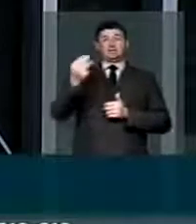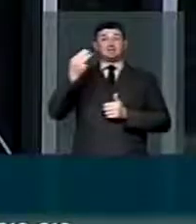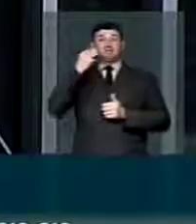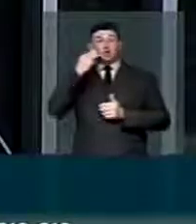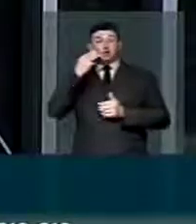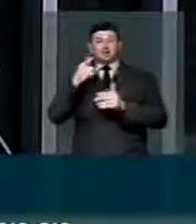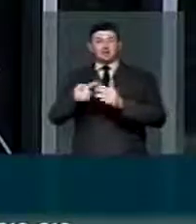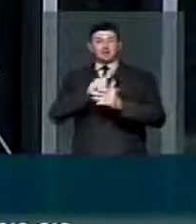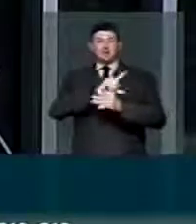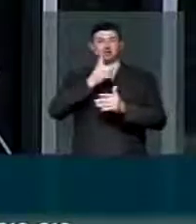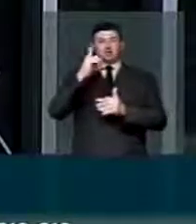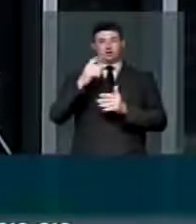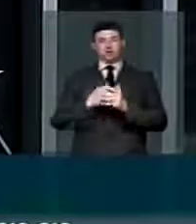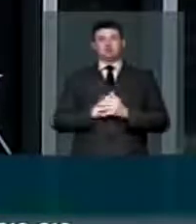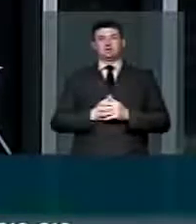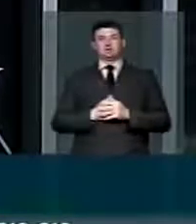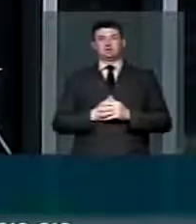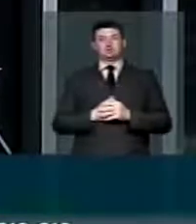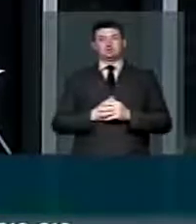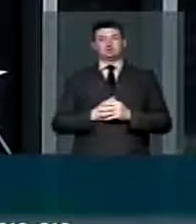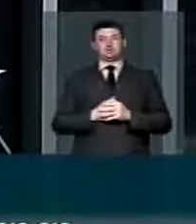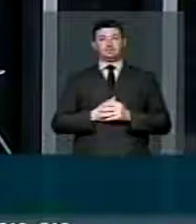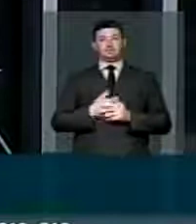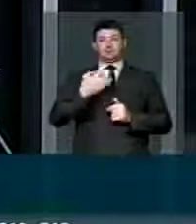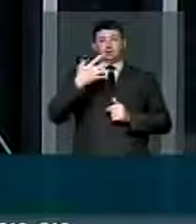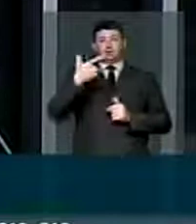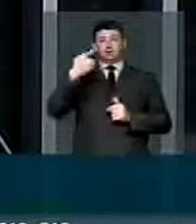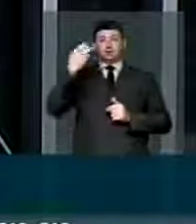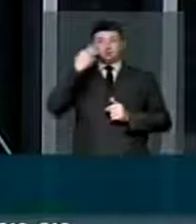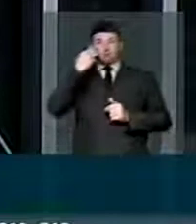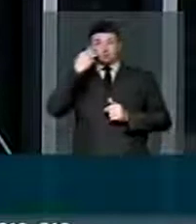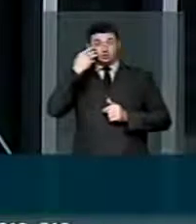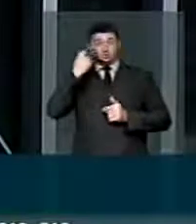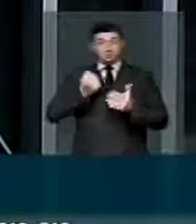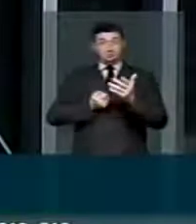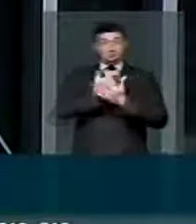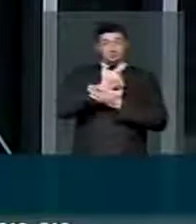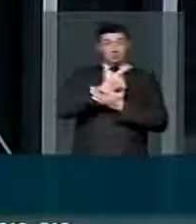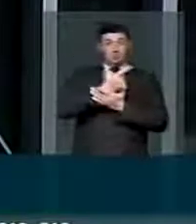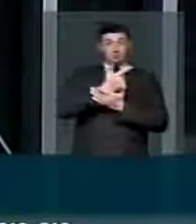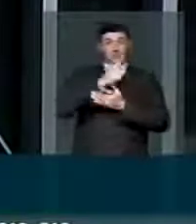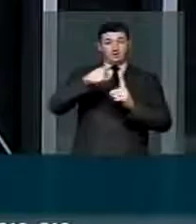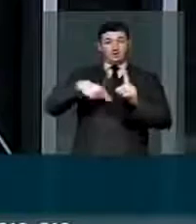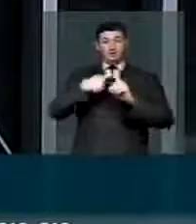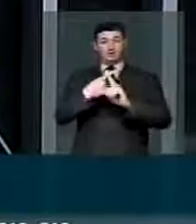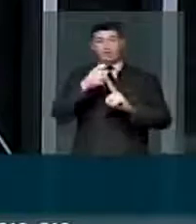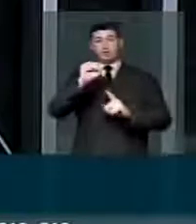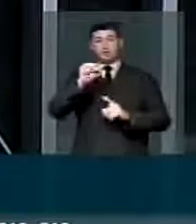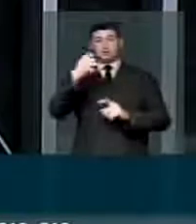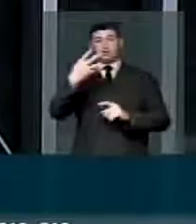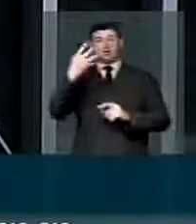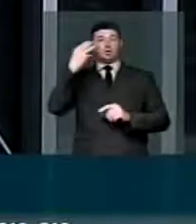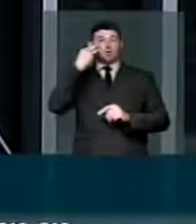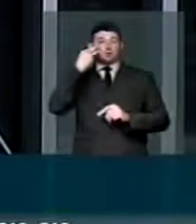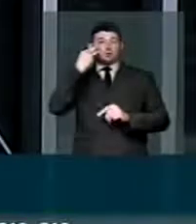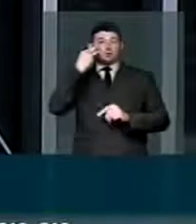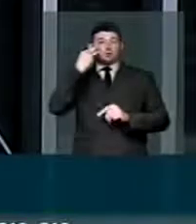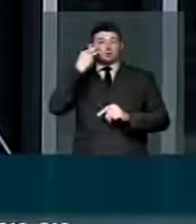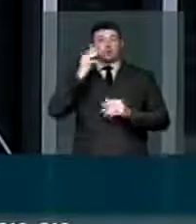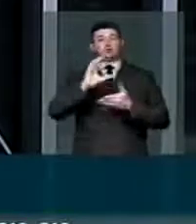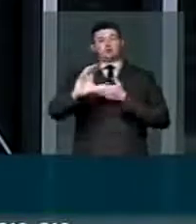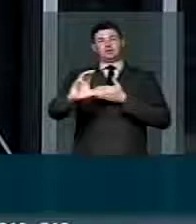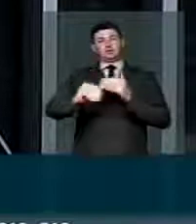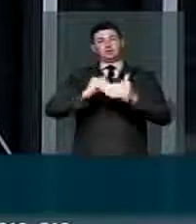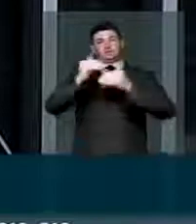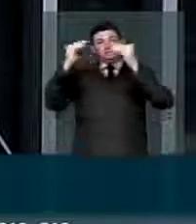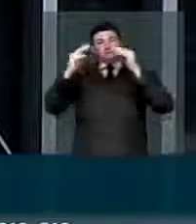milhões de dólares, 42 milhões na aquisição e mais 84 milhões em